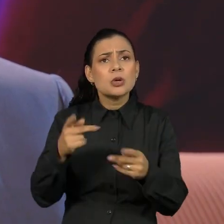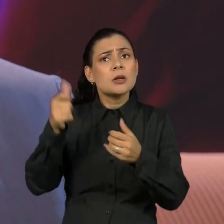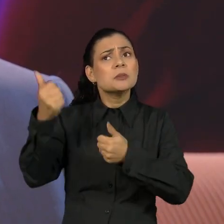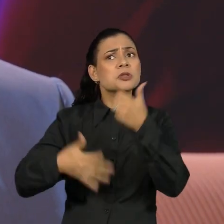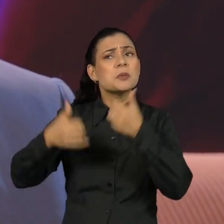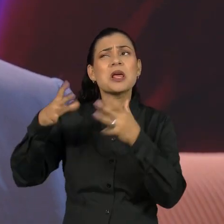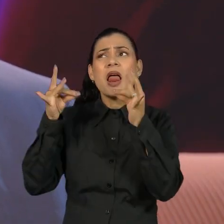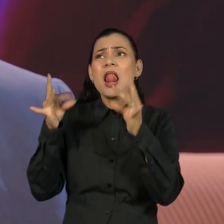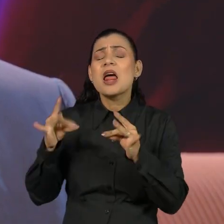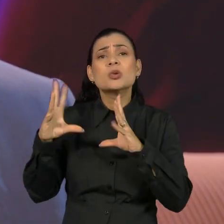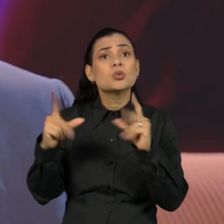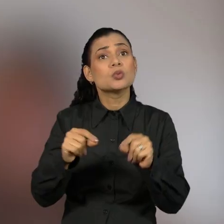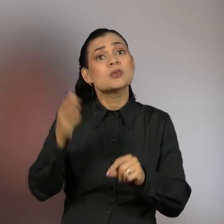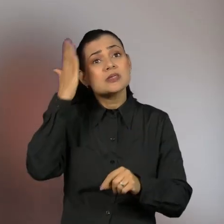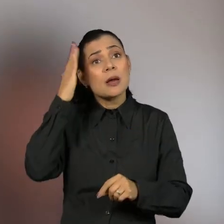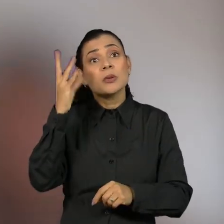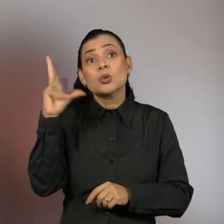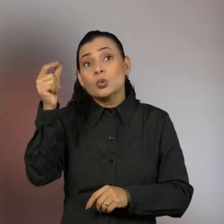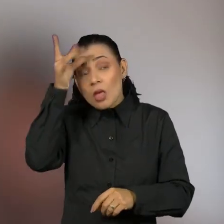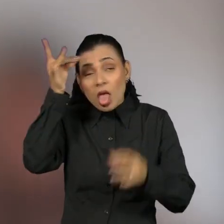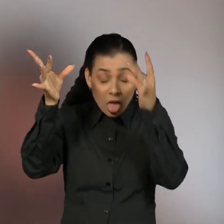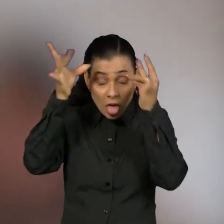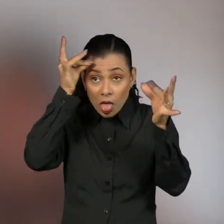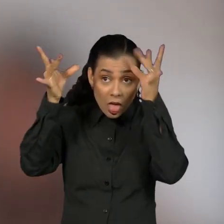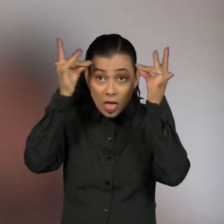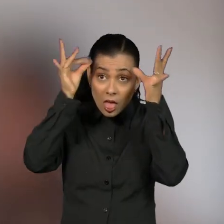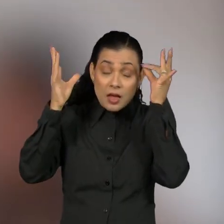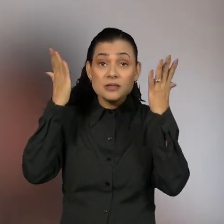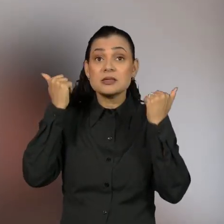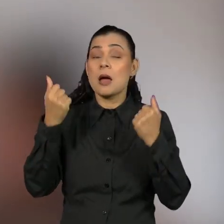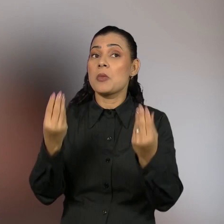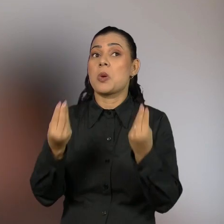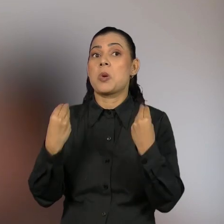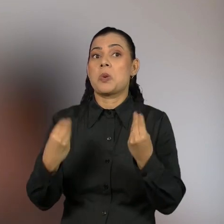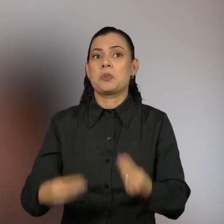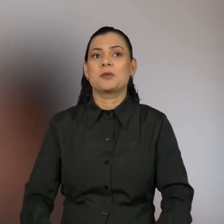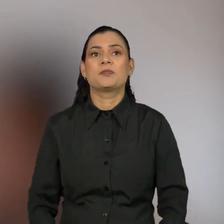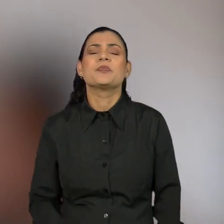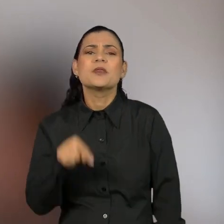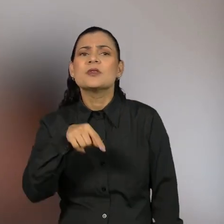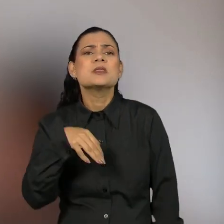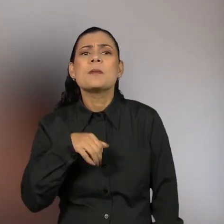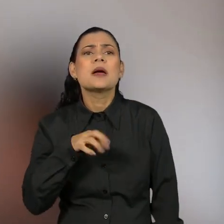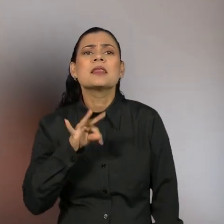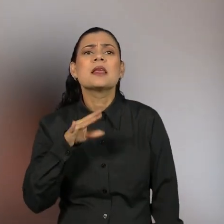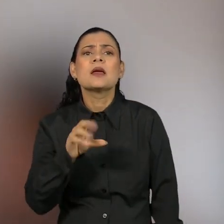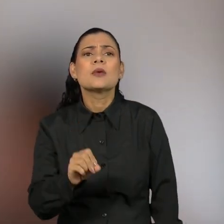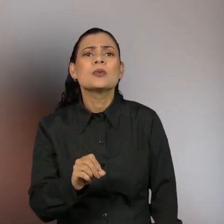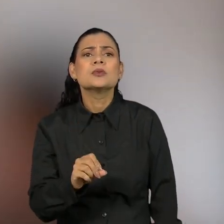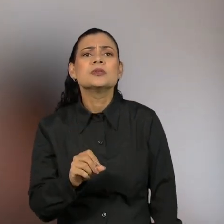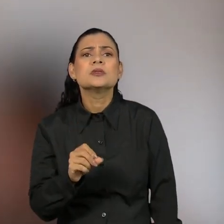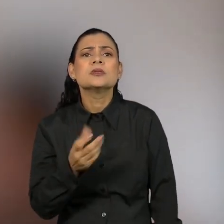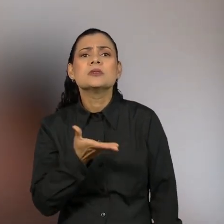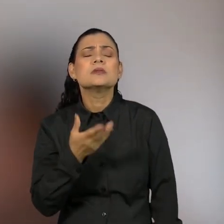explicando. Ele sabe todos os números, sabe tudo de cor, né? Uhum. E você, Mateus, o que você vai contar?